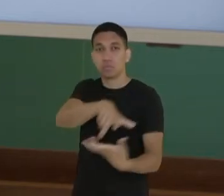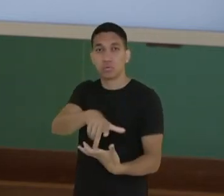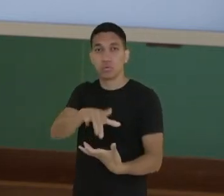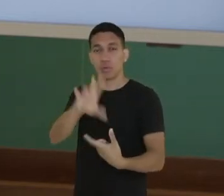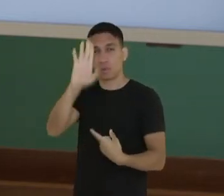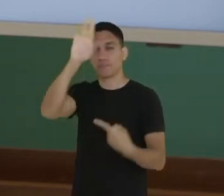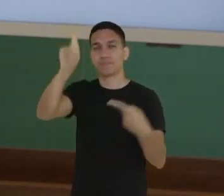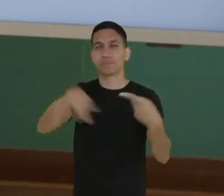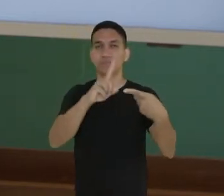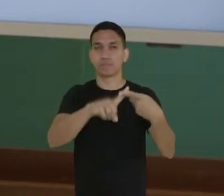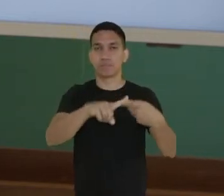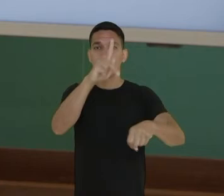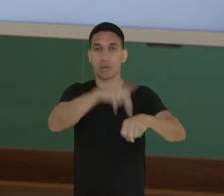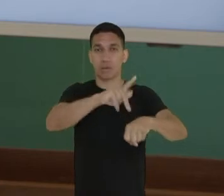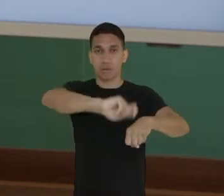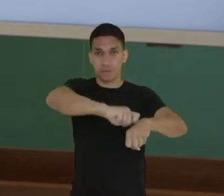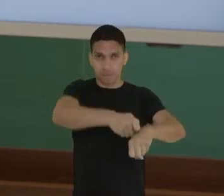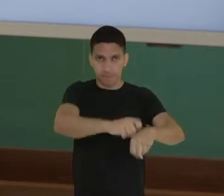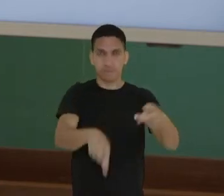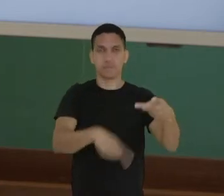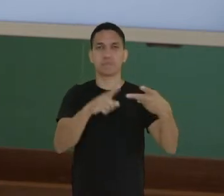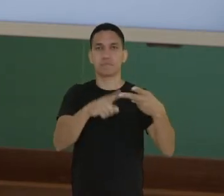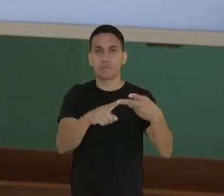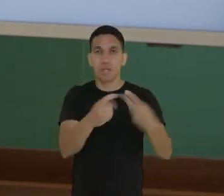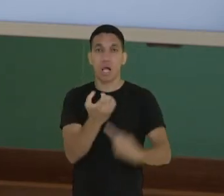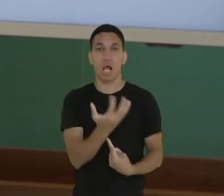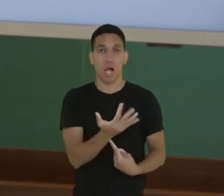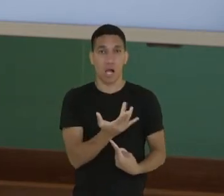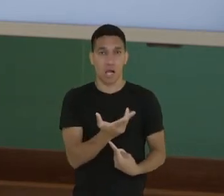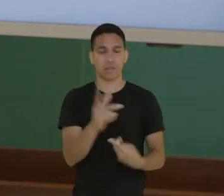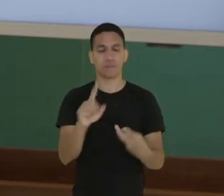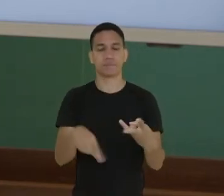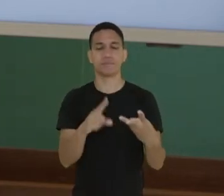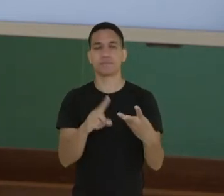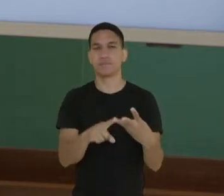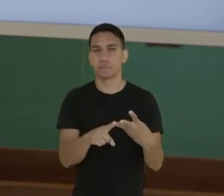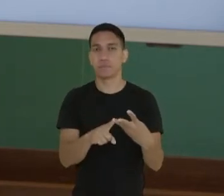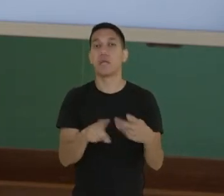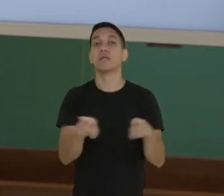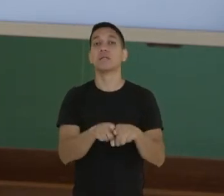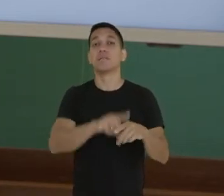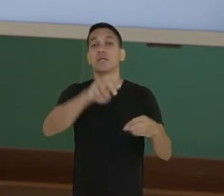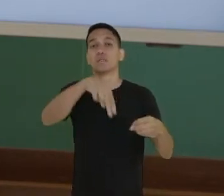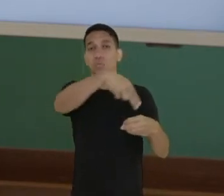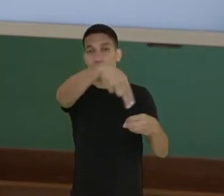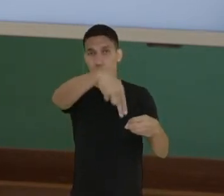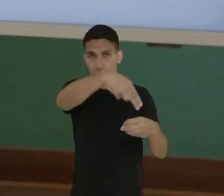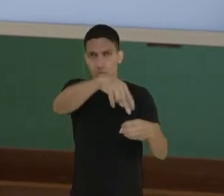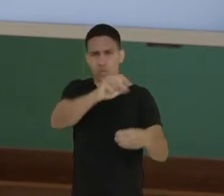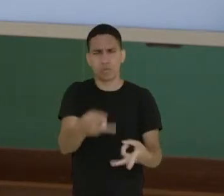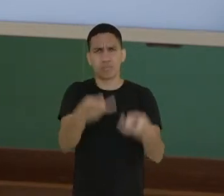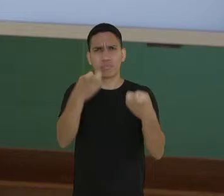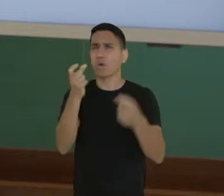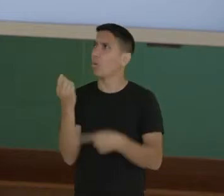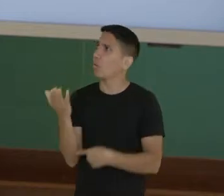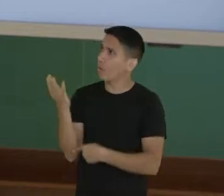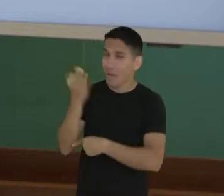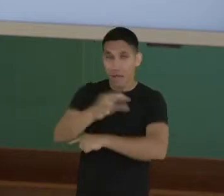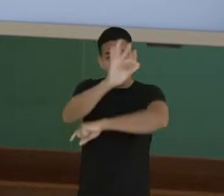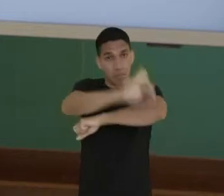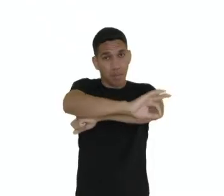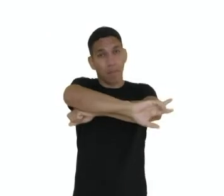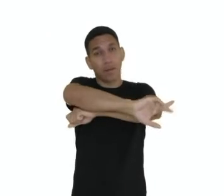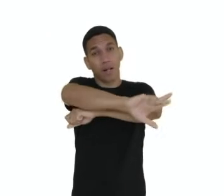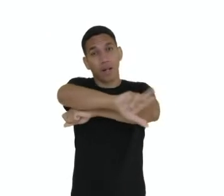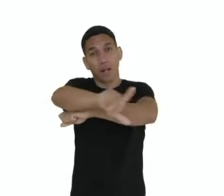baseada em carvão mineral, gás natural, certo? E nuclear. Vejam que petróleo e seus derivados,